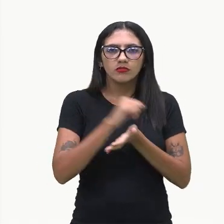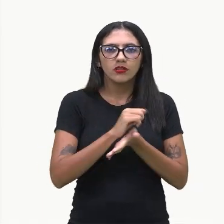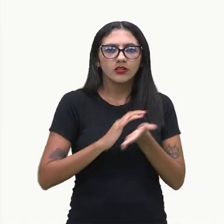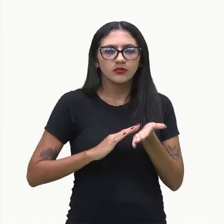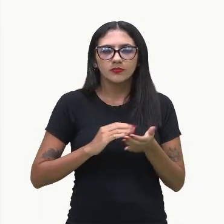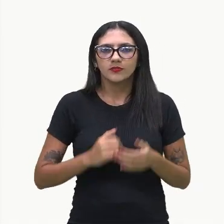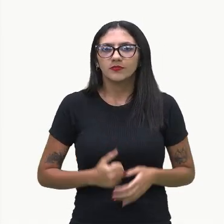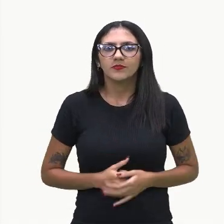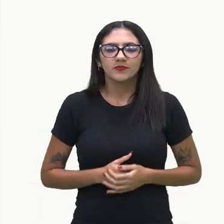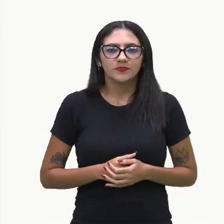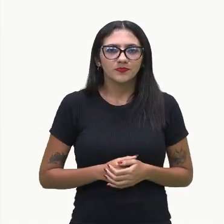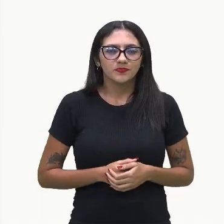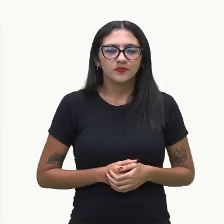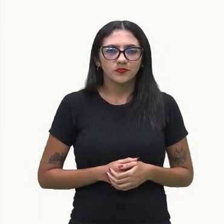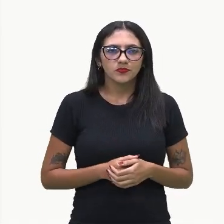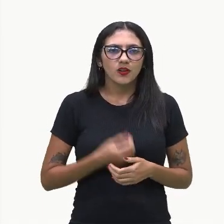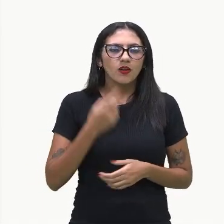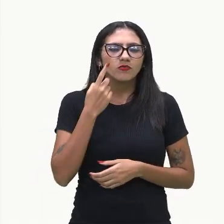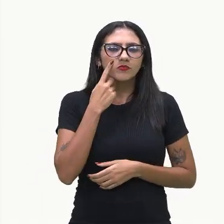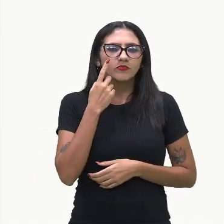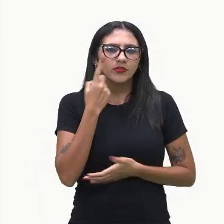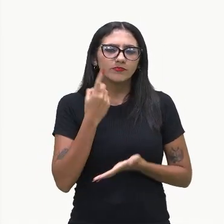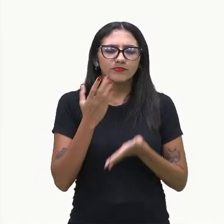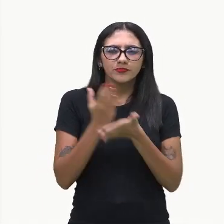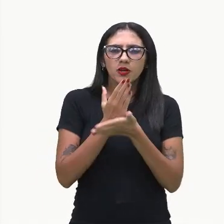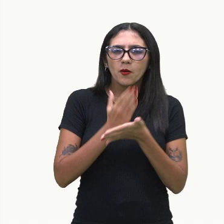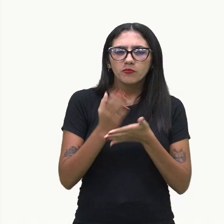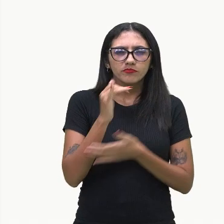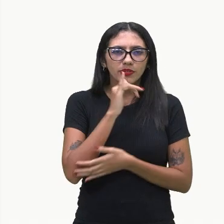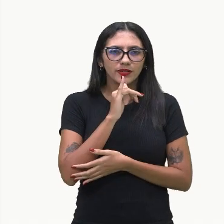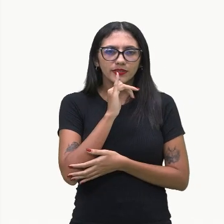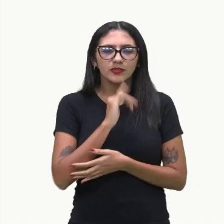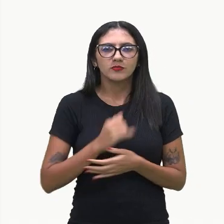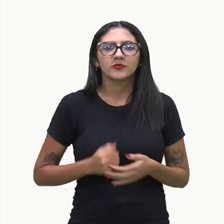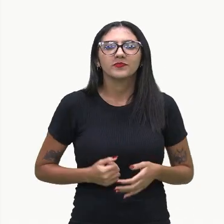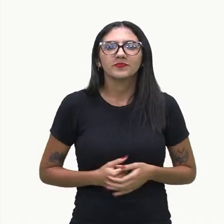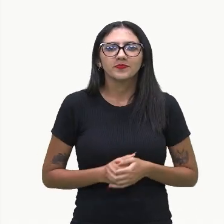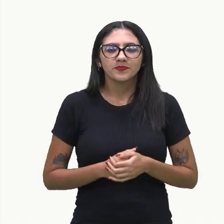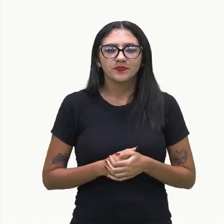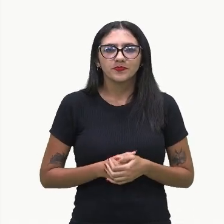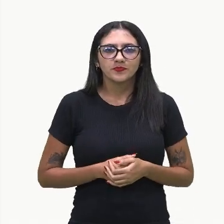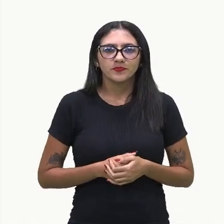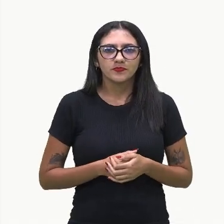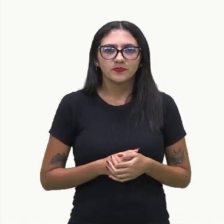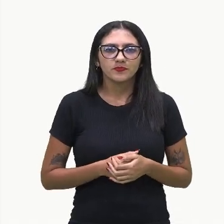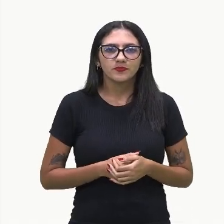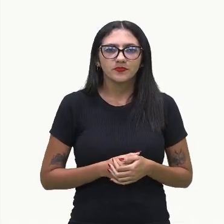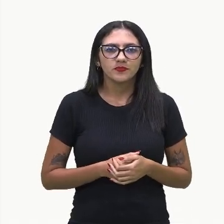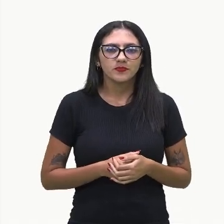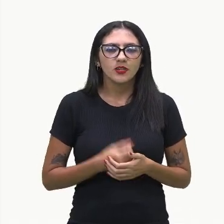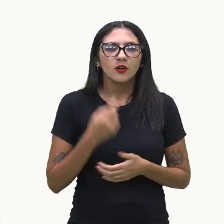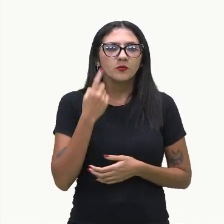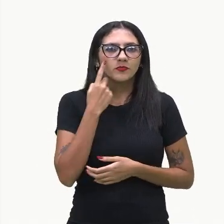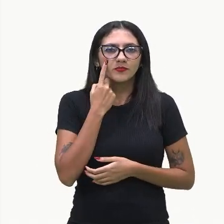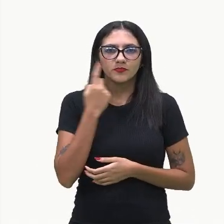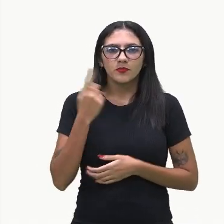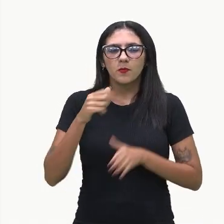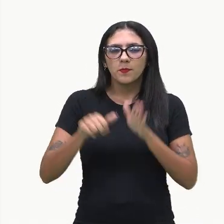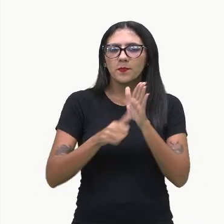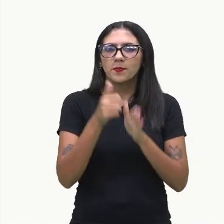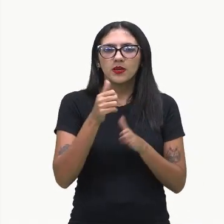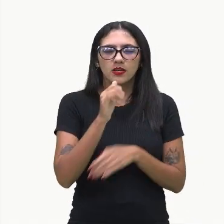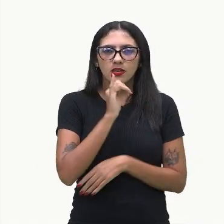vamos aqui resolver alguns exemplos, trazendo para vocês esse primeiro exemplo,